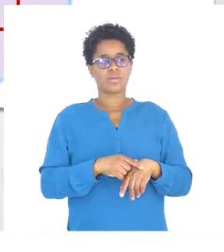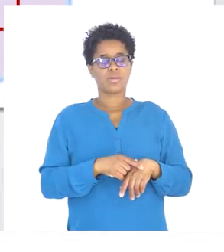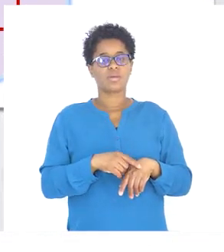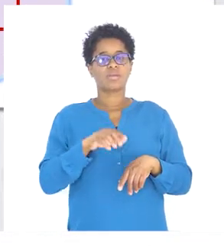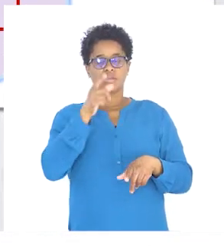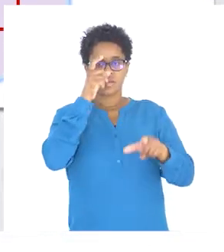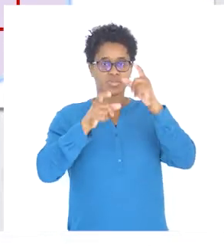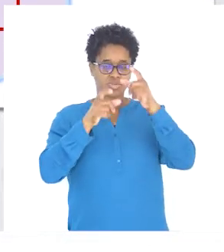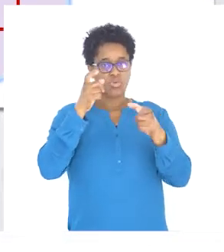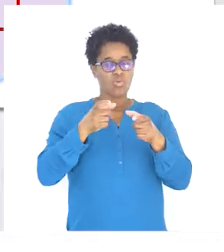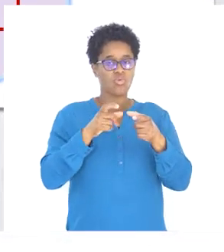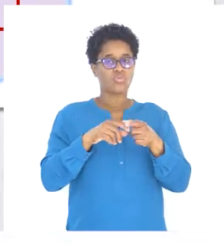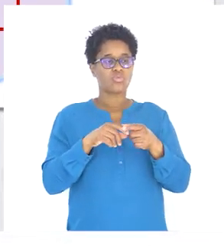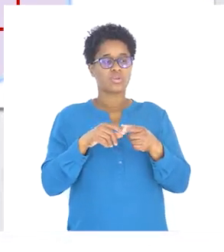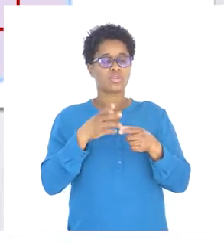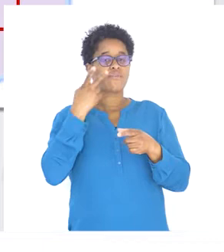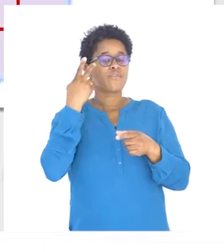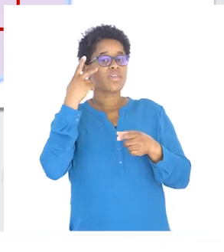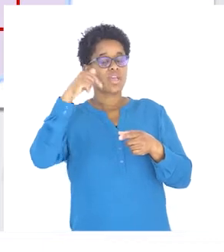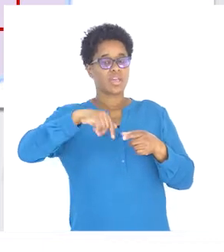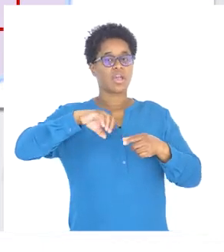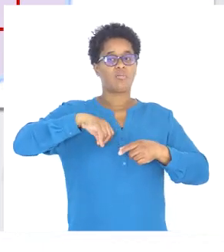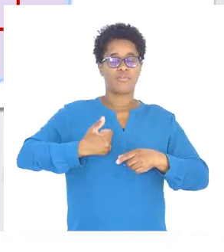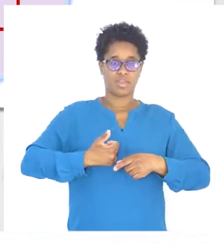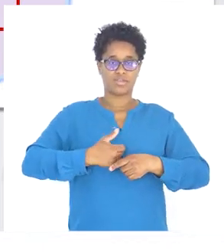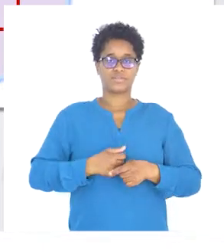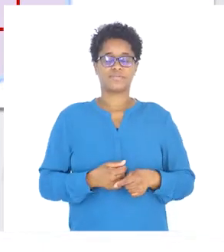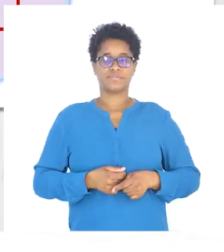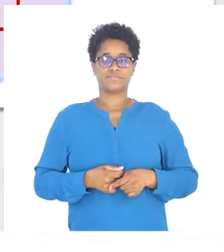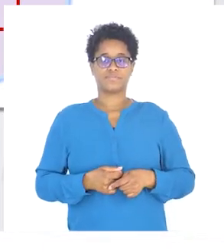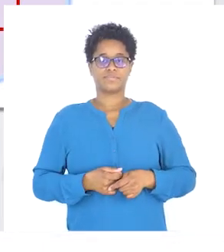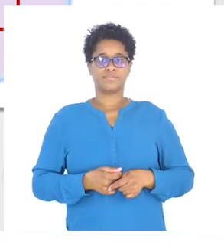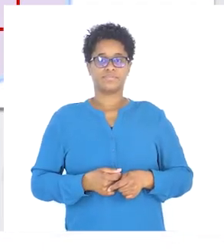imigrantes residentes aqui em Cabo Verde.